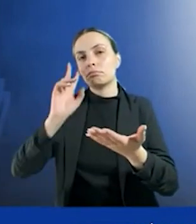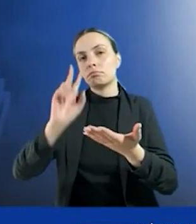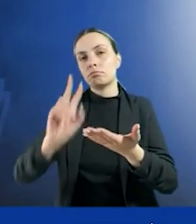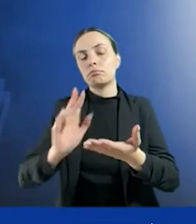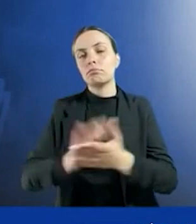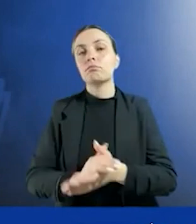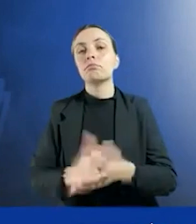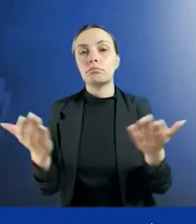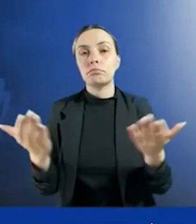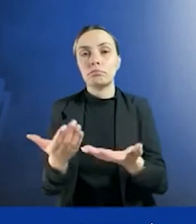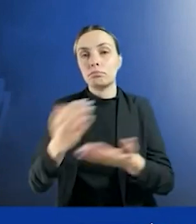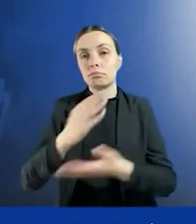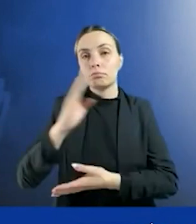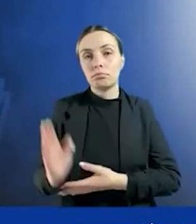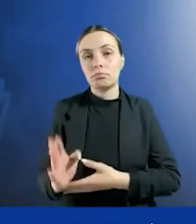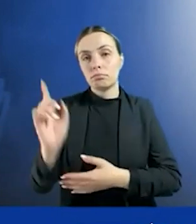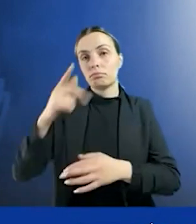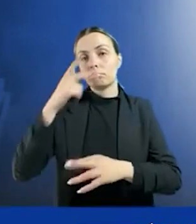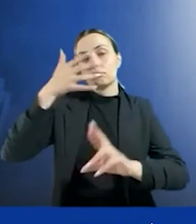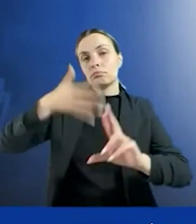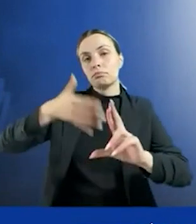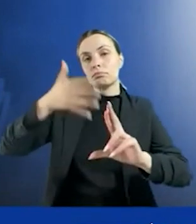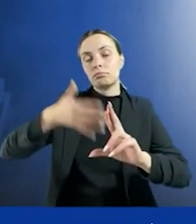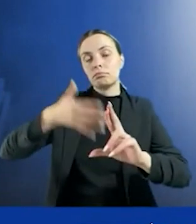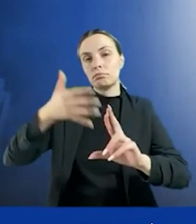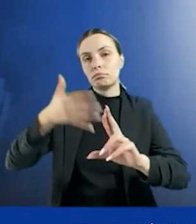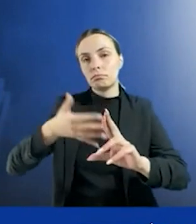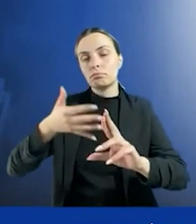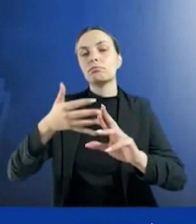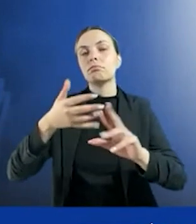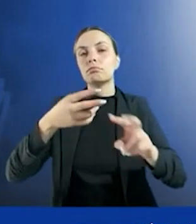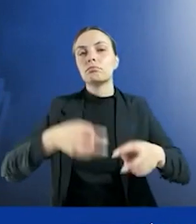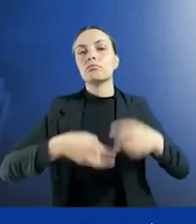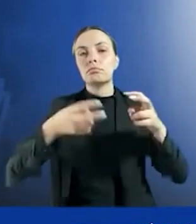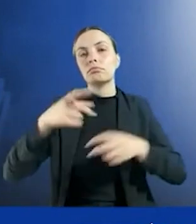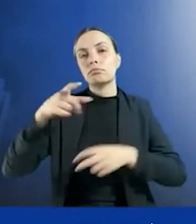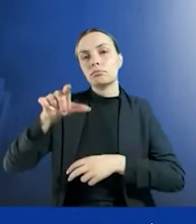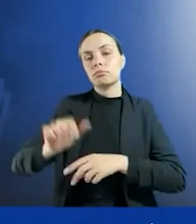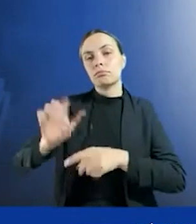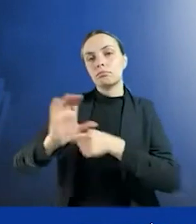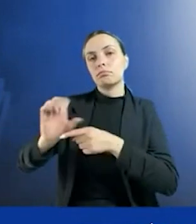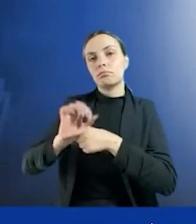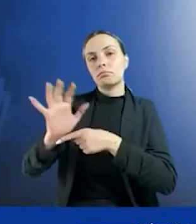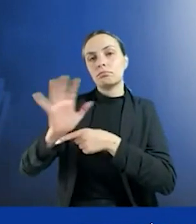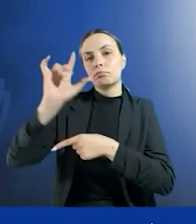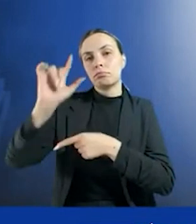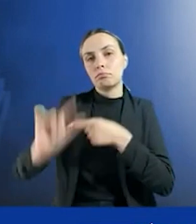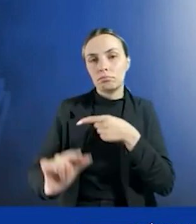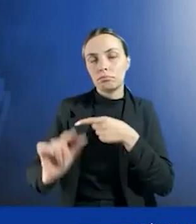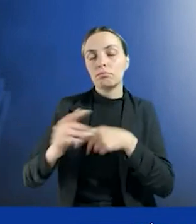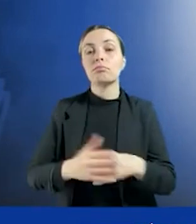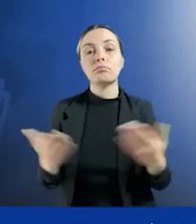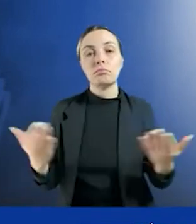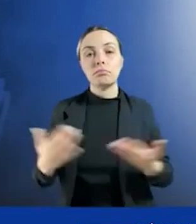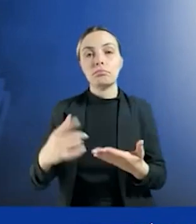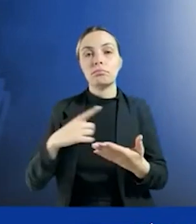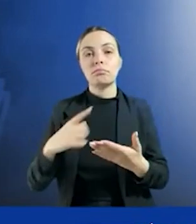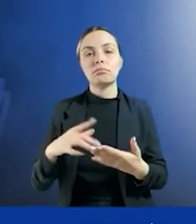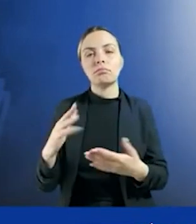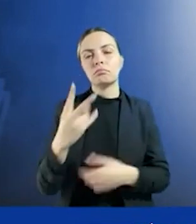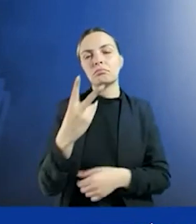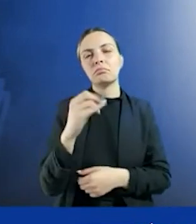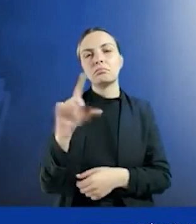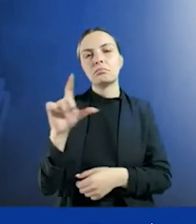ele é referência para a produção agropecuária de baixa emissão de carbono. Então, nós temos desde 2010